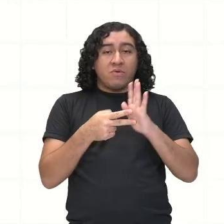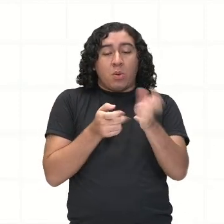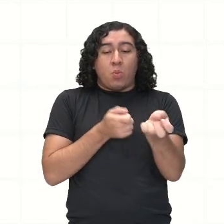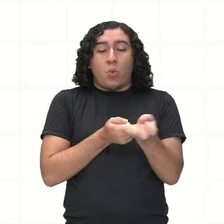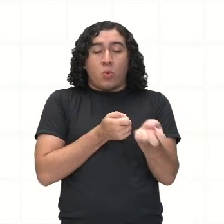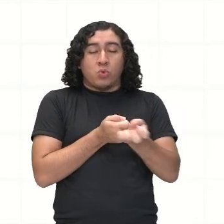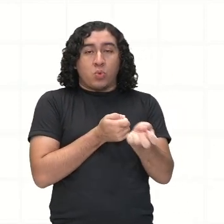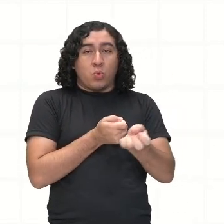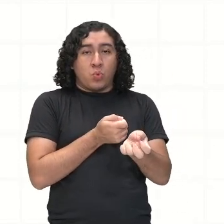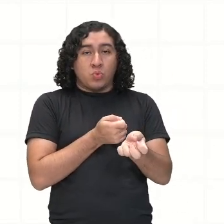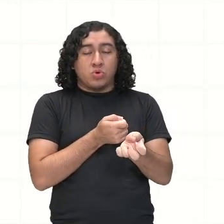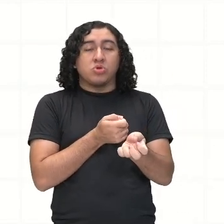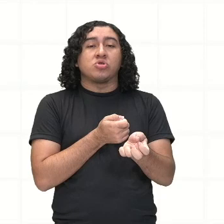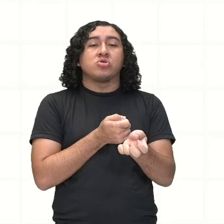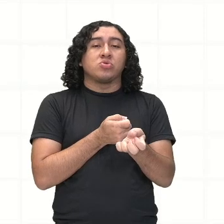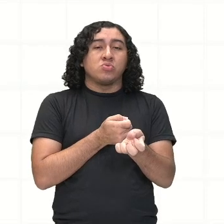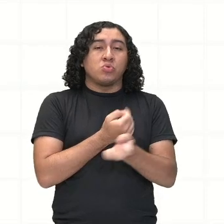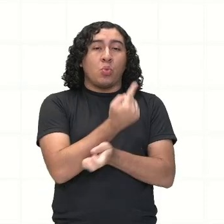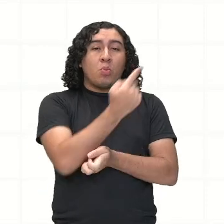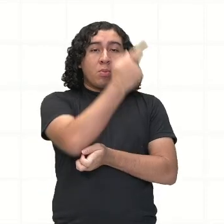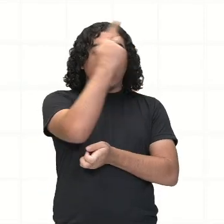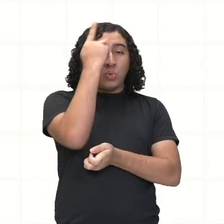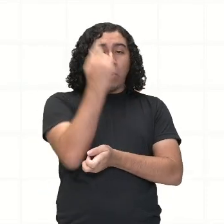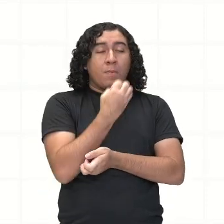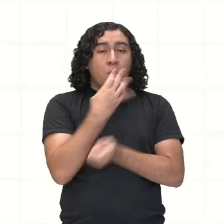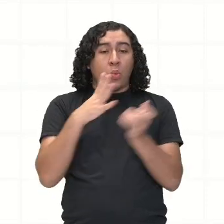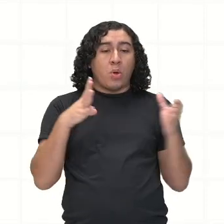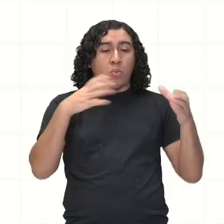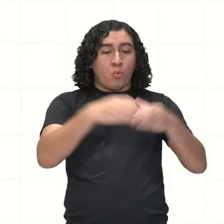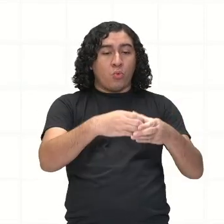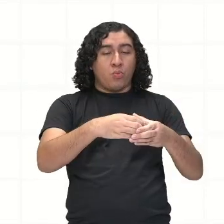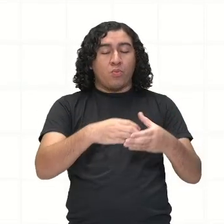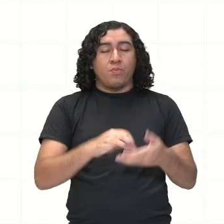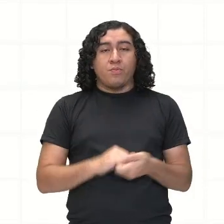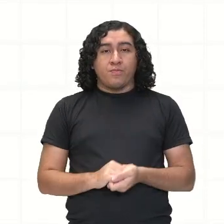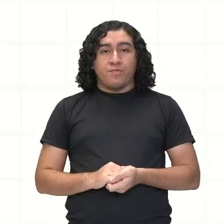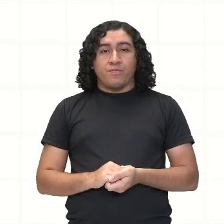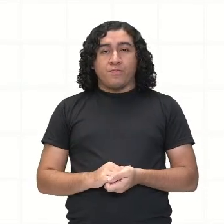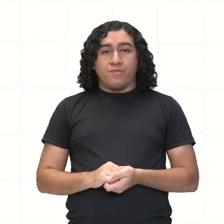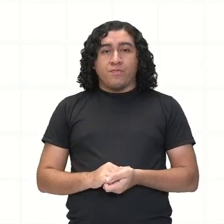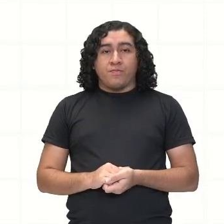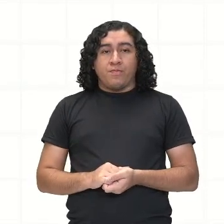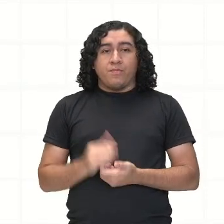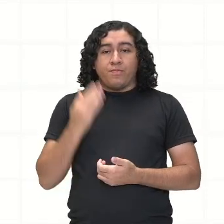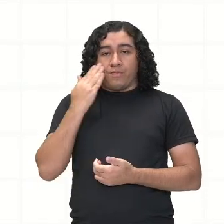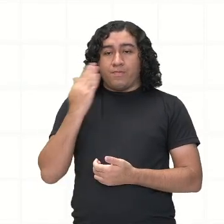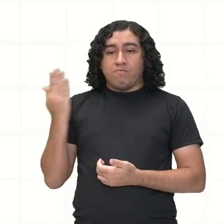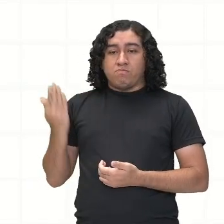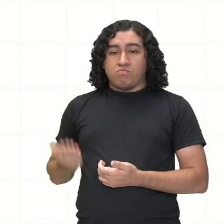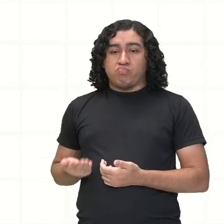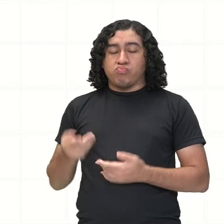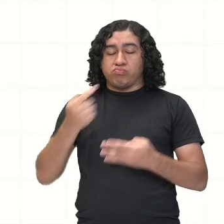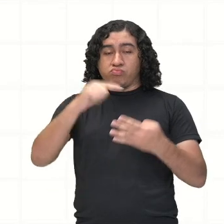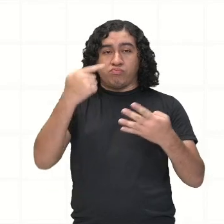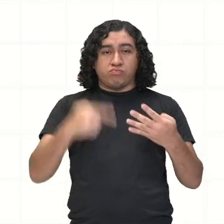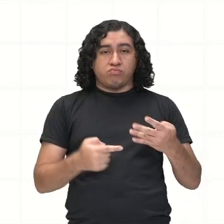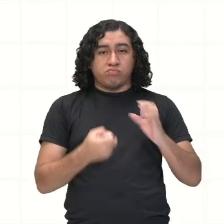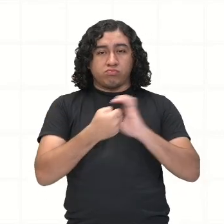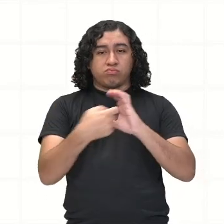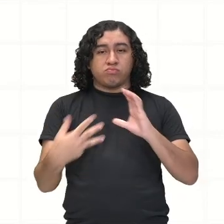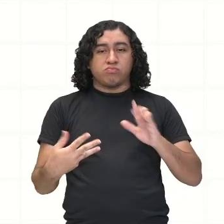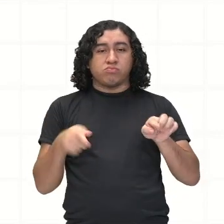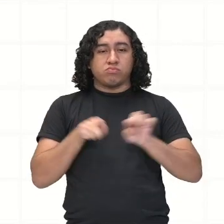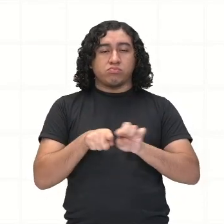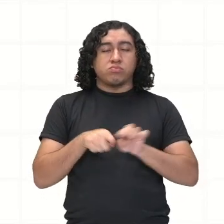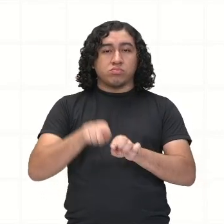mãos de um bom governante. Então, essas são aí características, né, e, vamos dizer assim, ideias